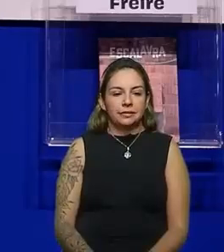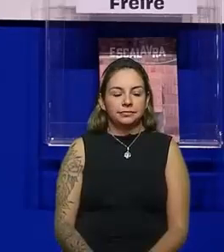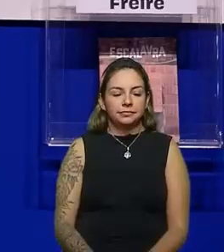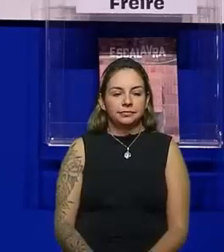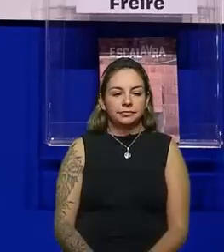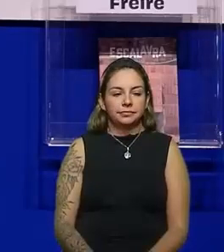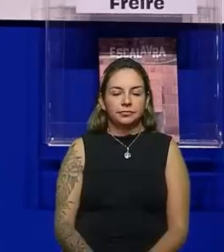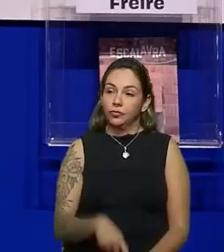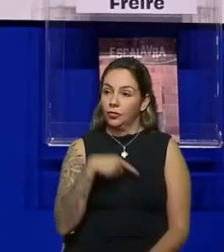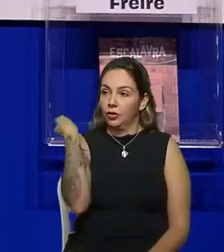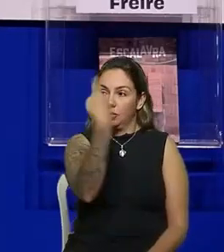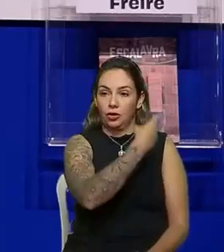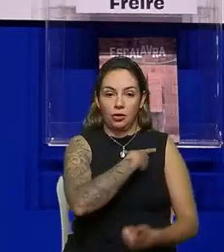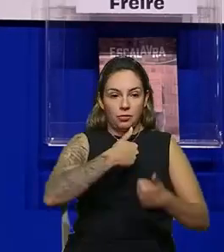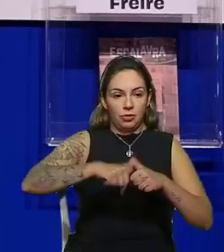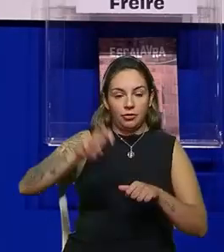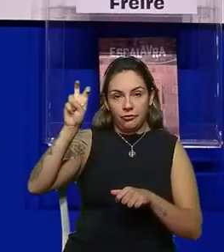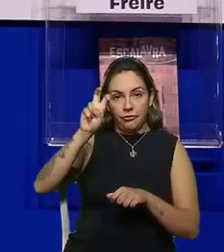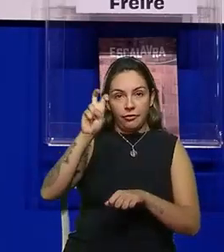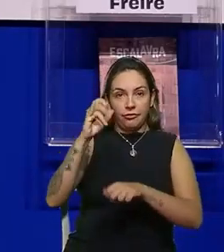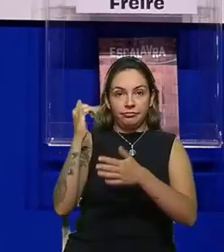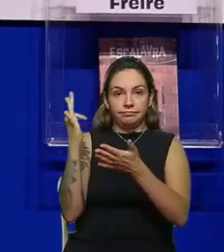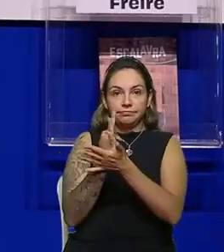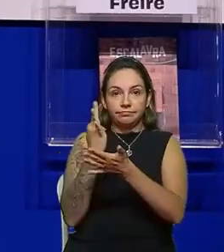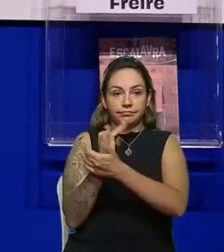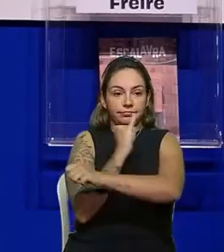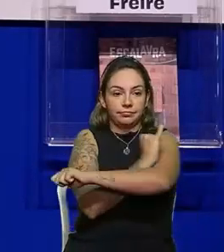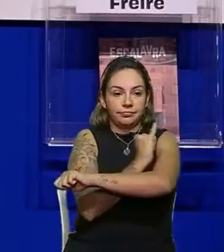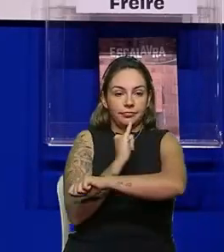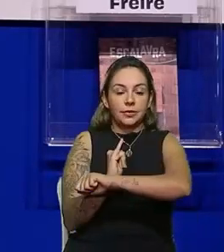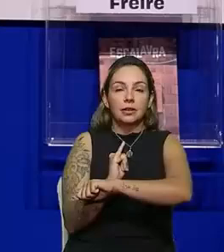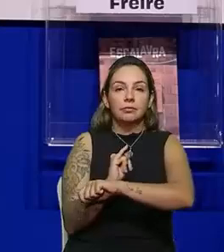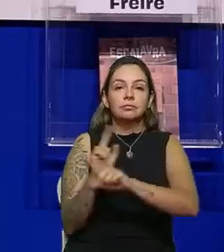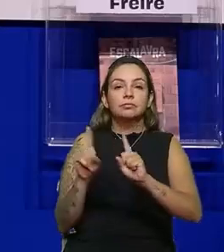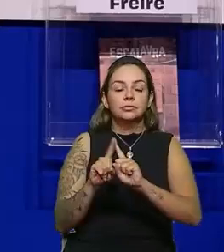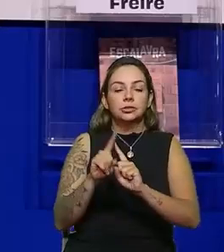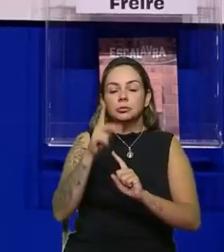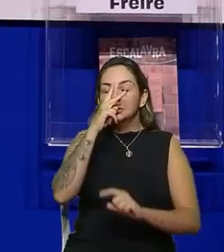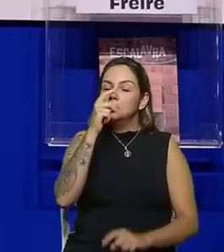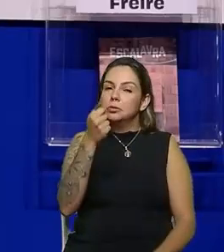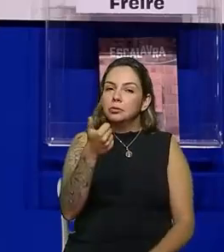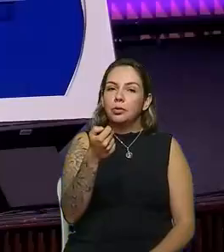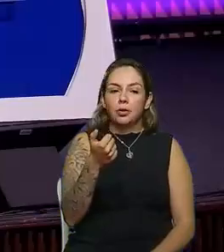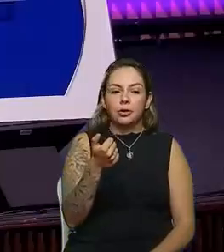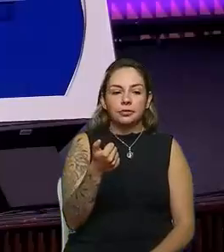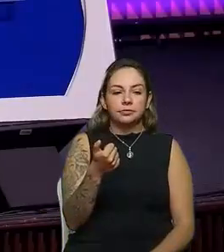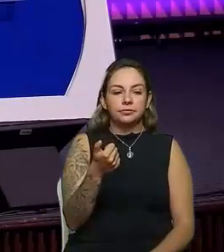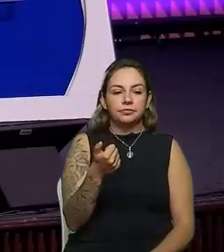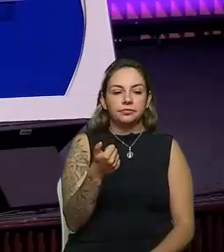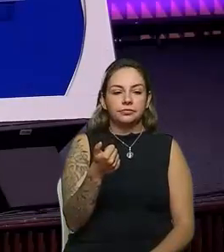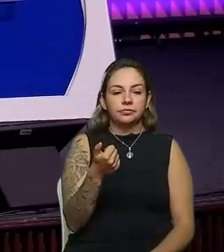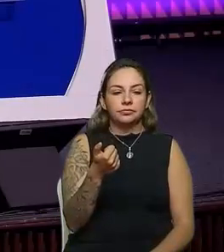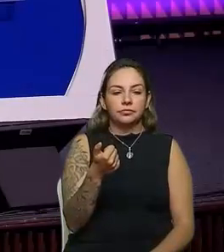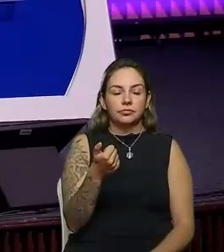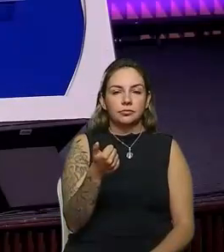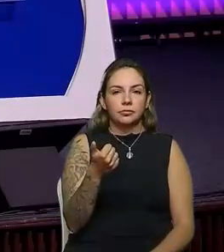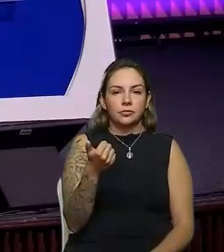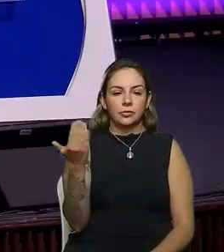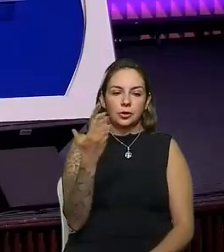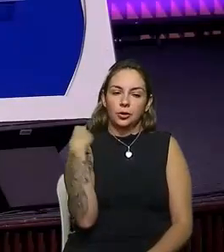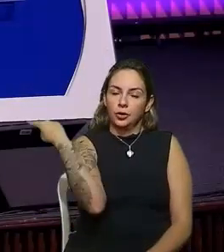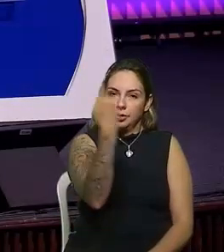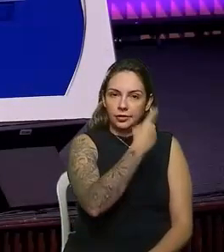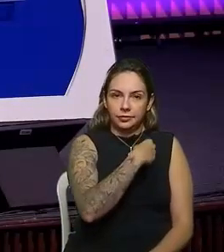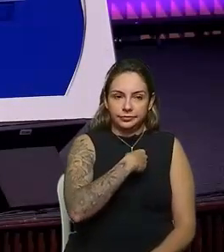Nós estamos aqui no 5º Flitabira, mas 5º Flitabira parece pouco. Há meia década que